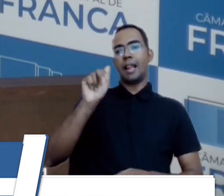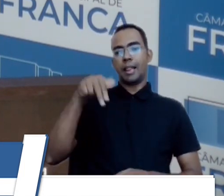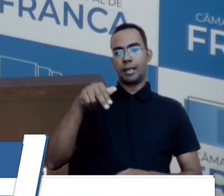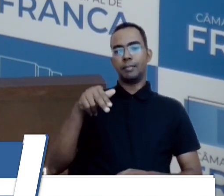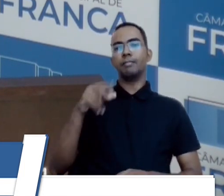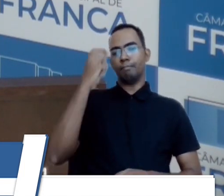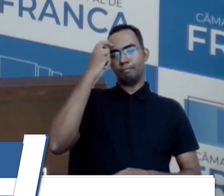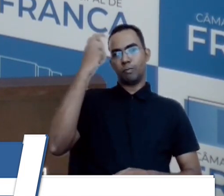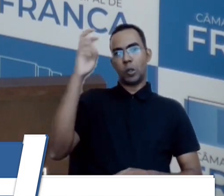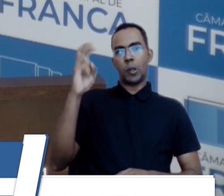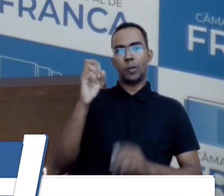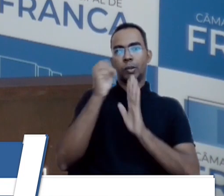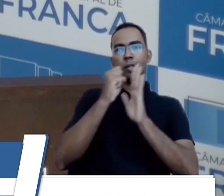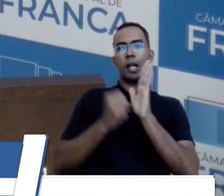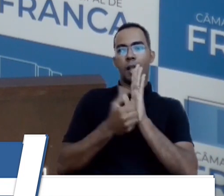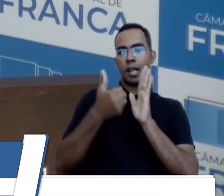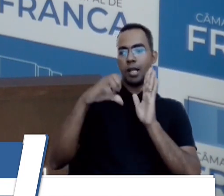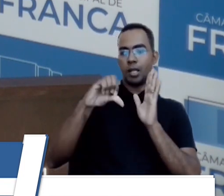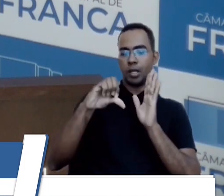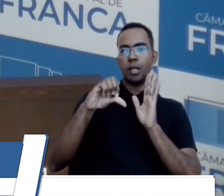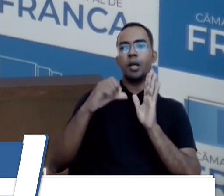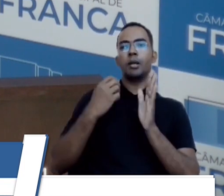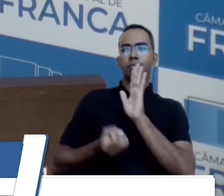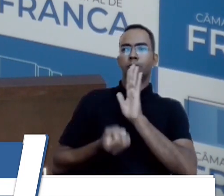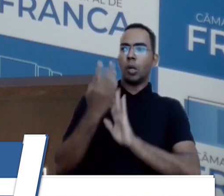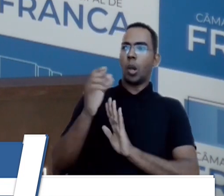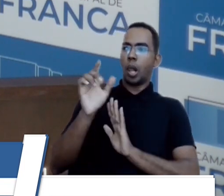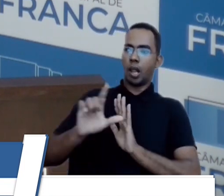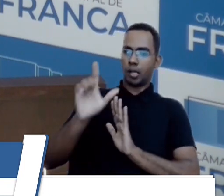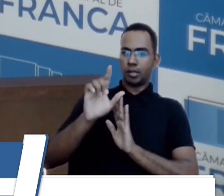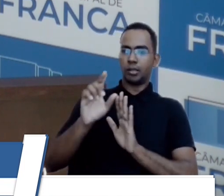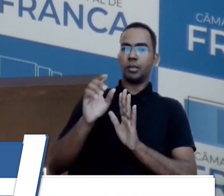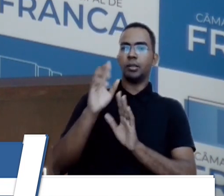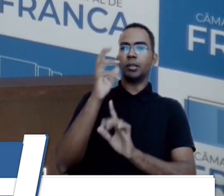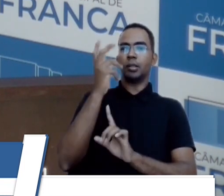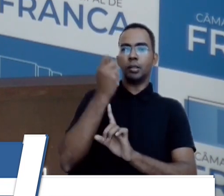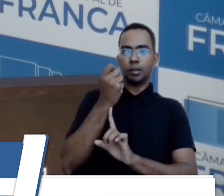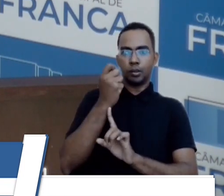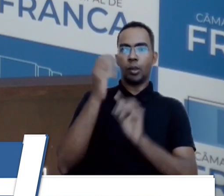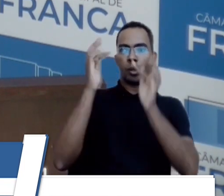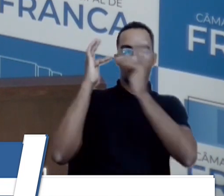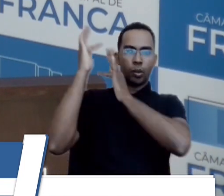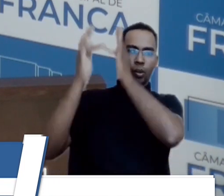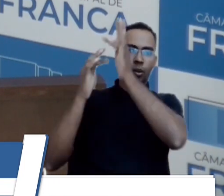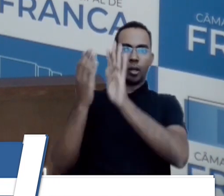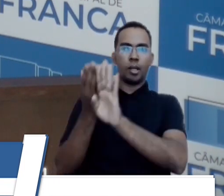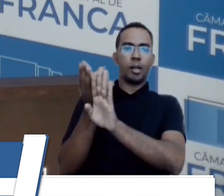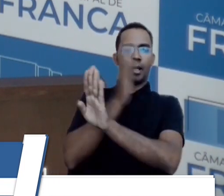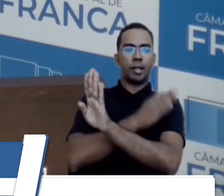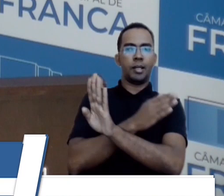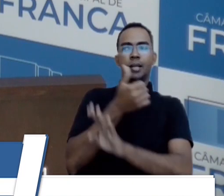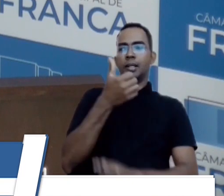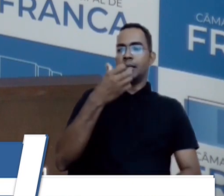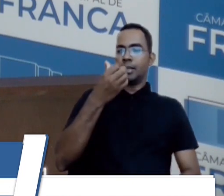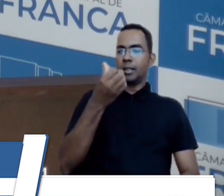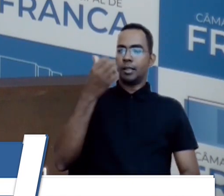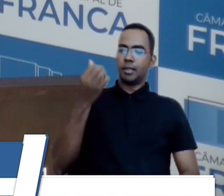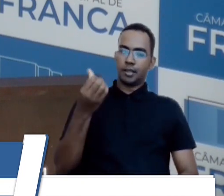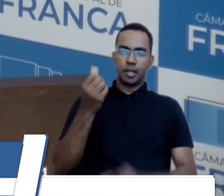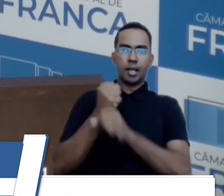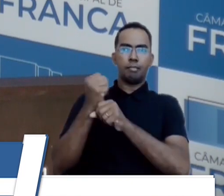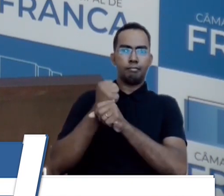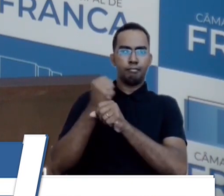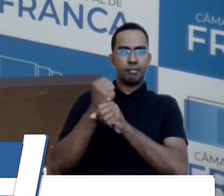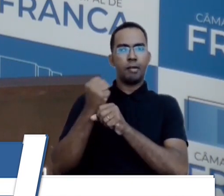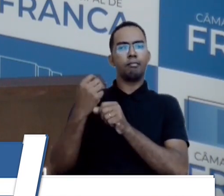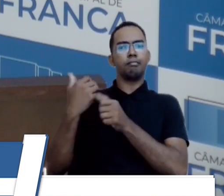que estruturou obra literária dessa ciência filosófica atemporal, que há 166 anos vem nos